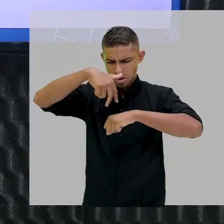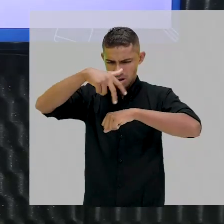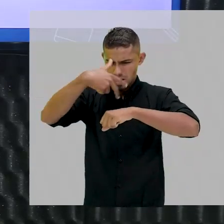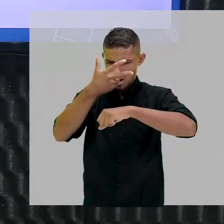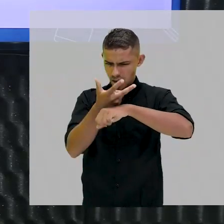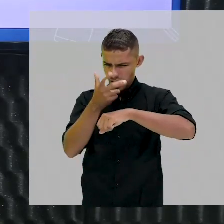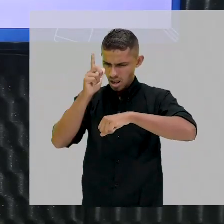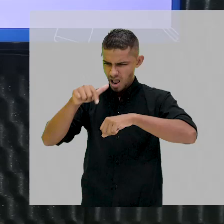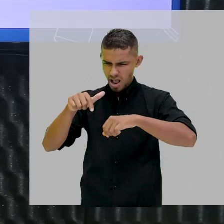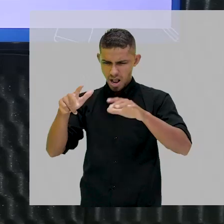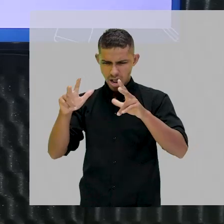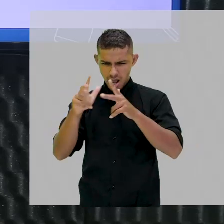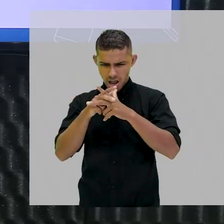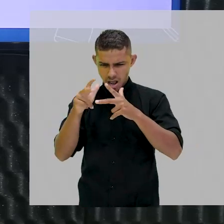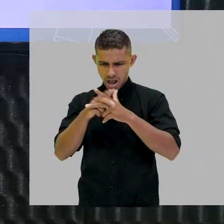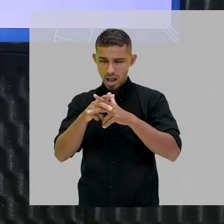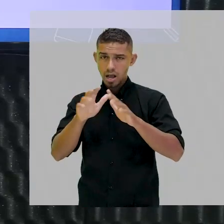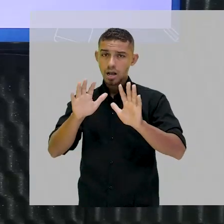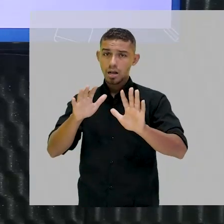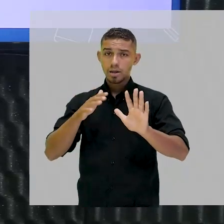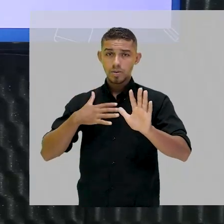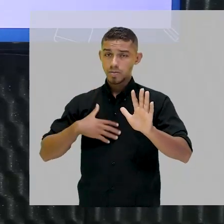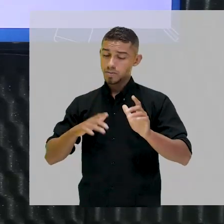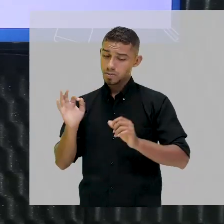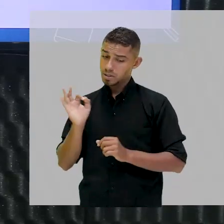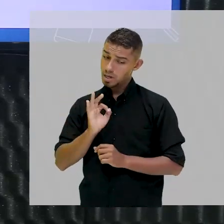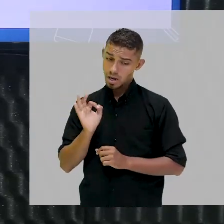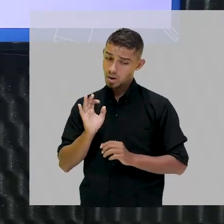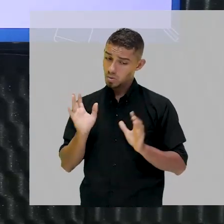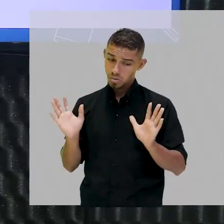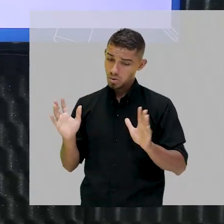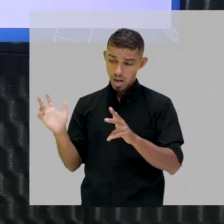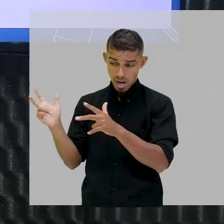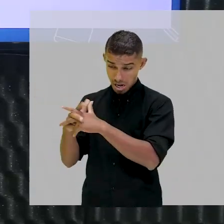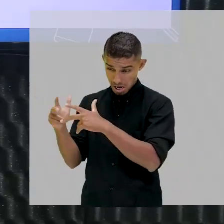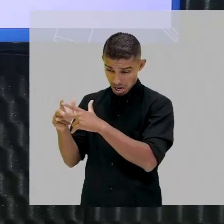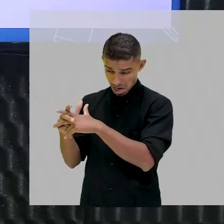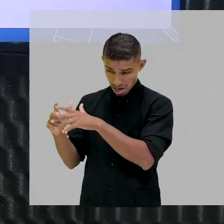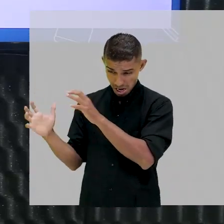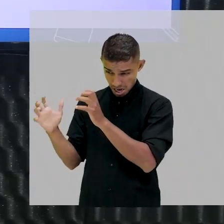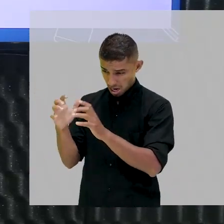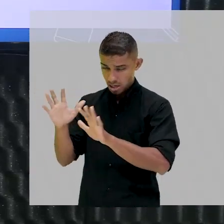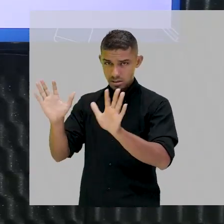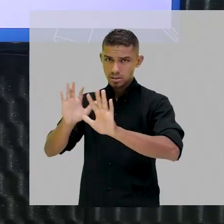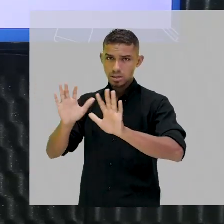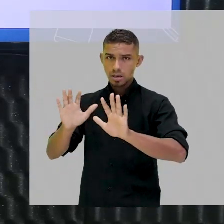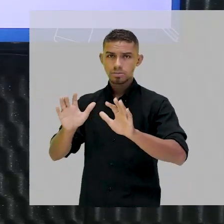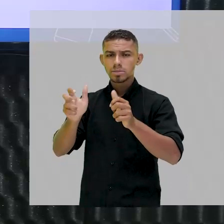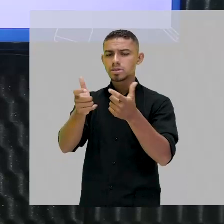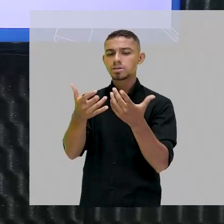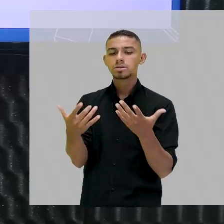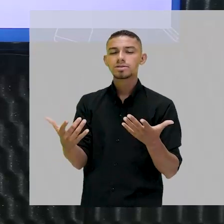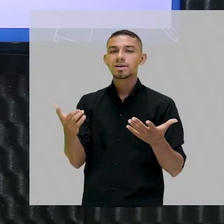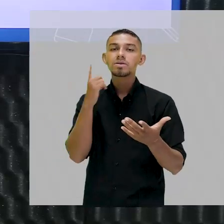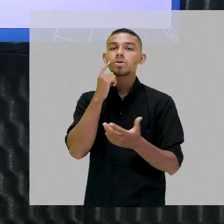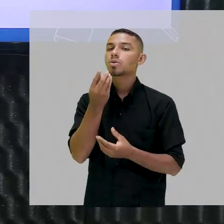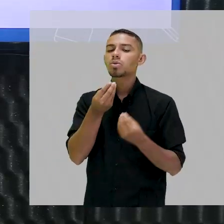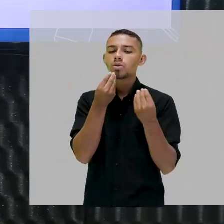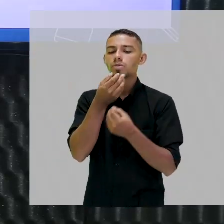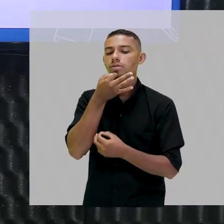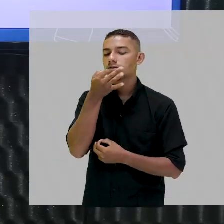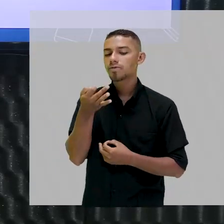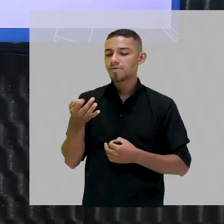é uma luta? Não, não é uma luta, mas como é que eles geralmente falam quando vai acontecer ali